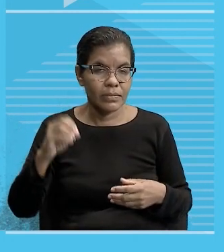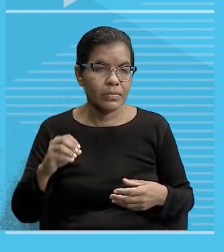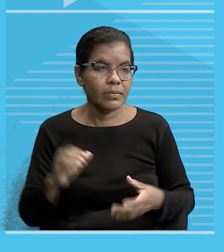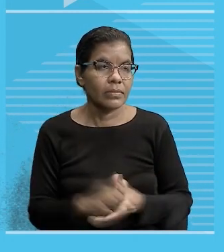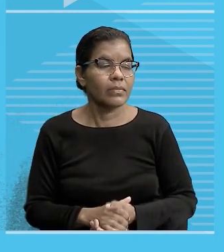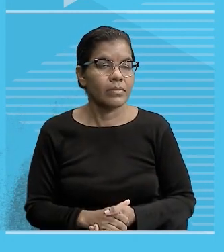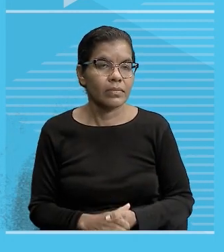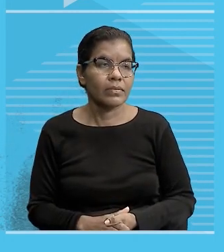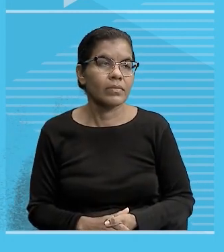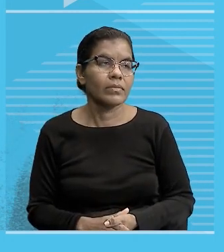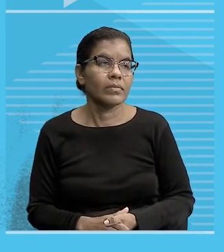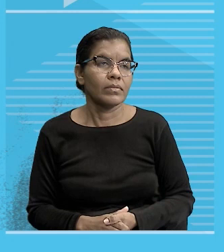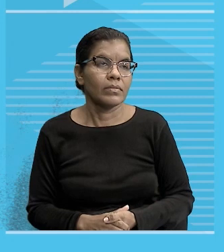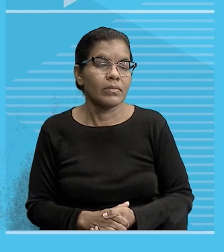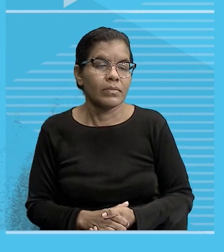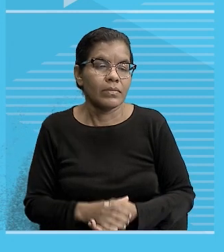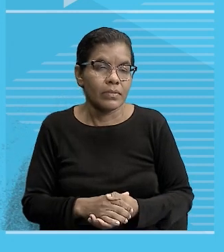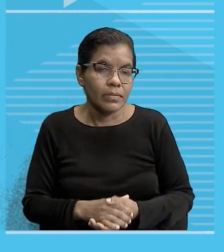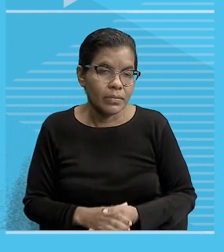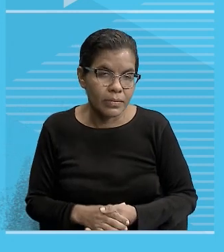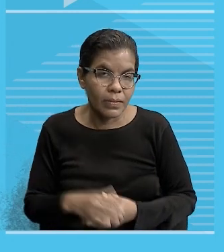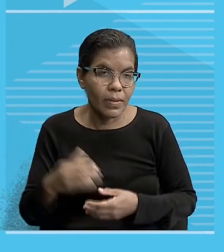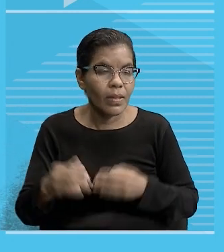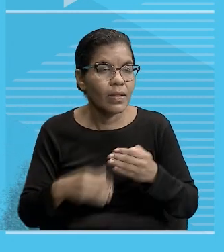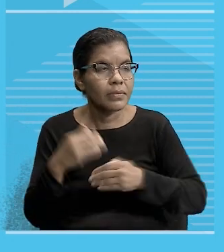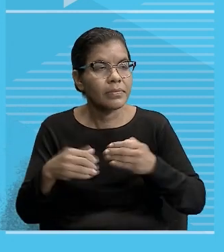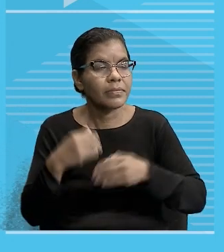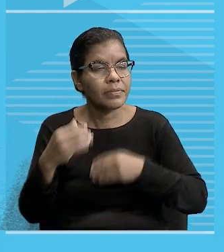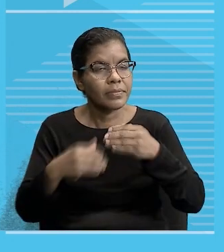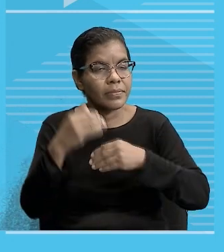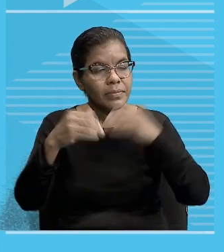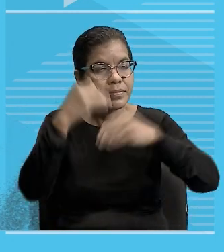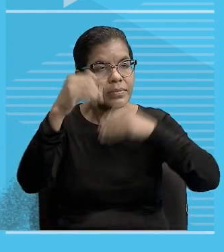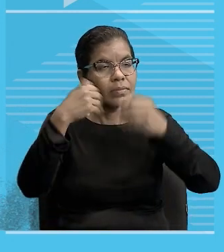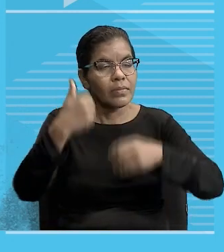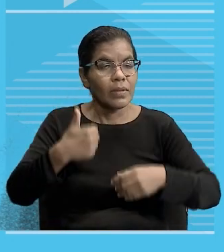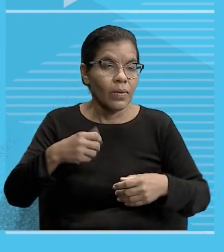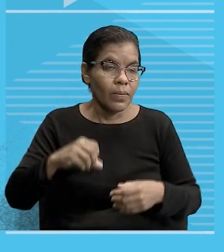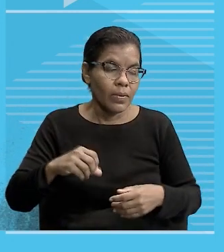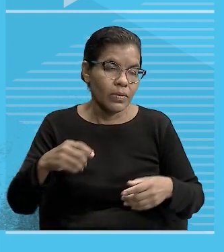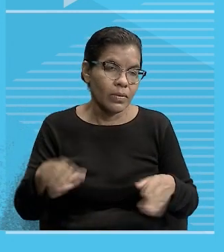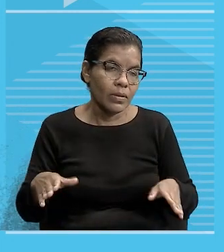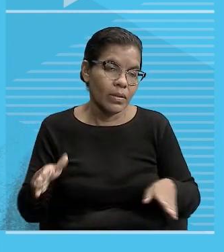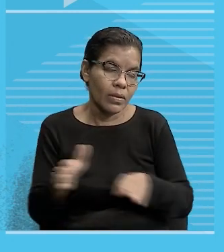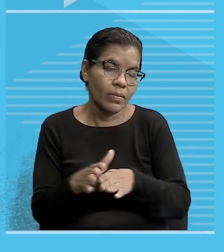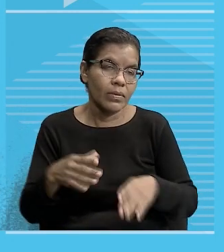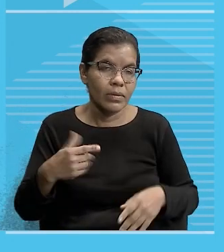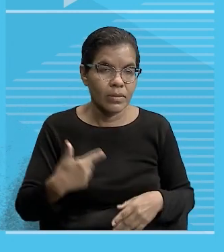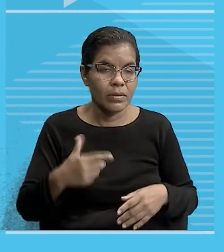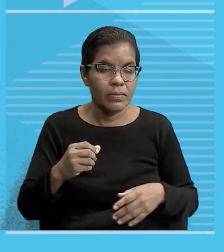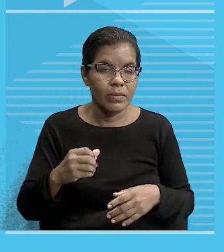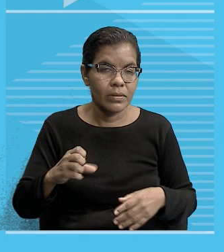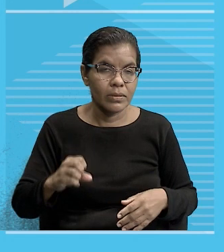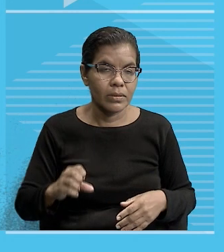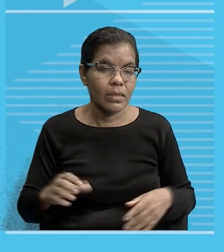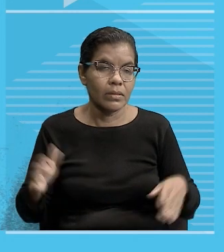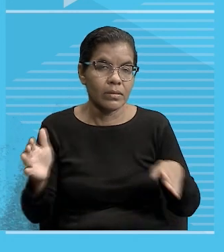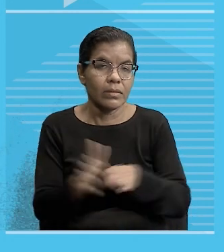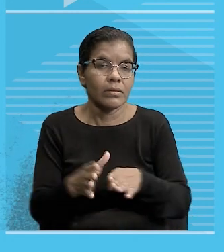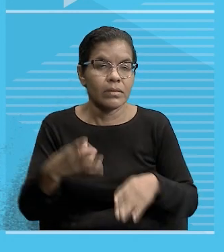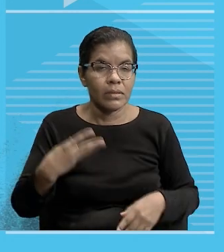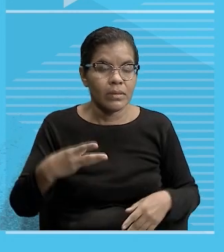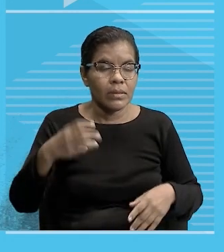5.0 o Marcos passou por uma evolução ele era 1.0 2.0 3.0